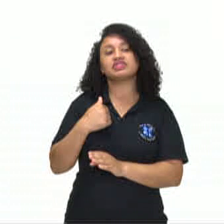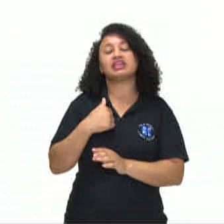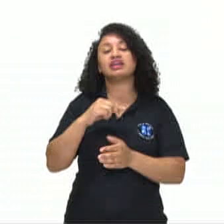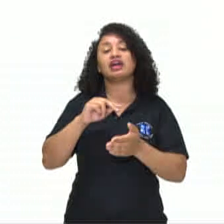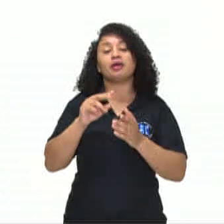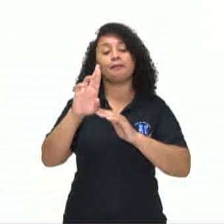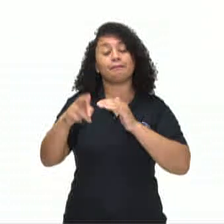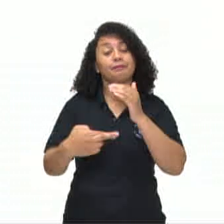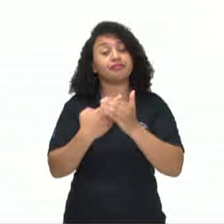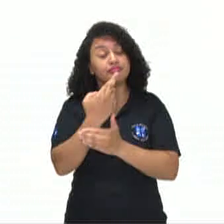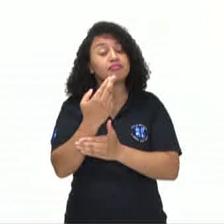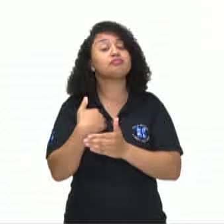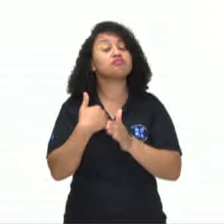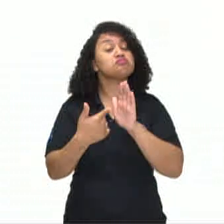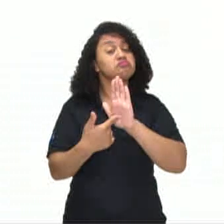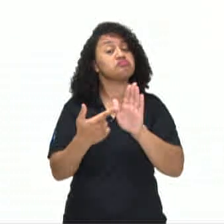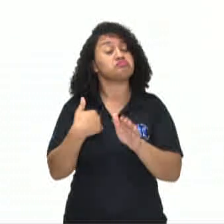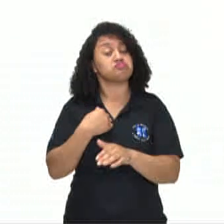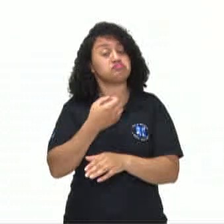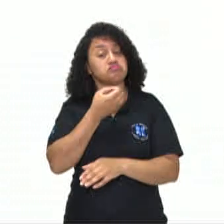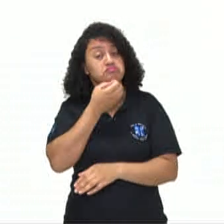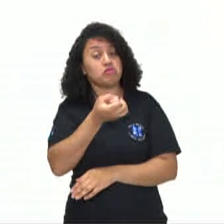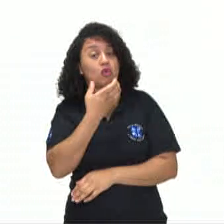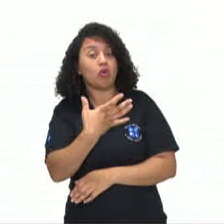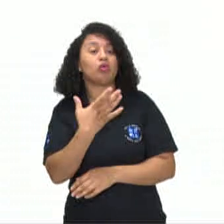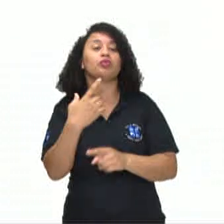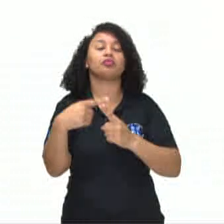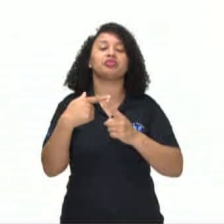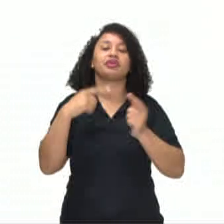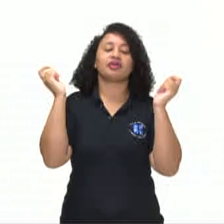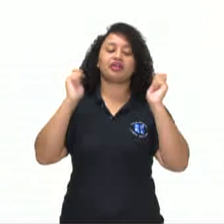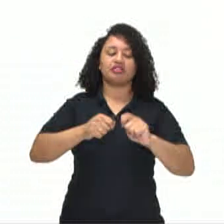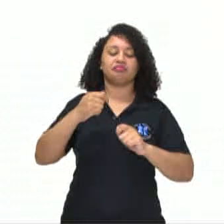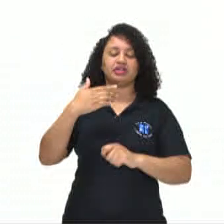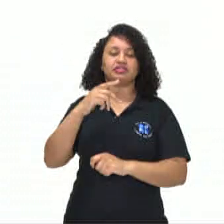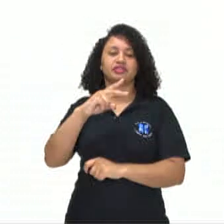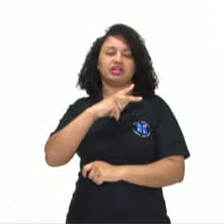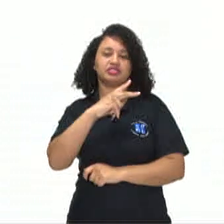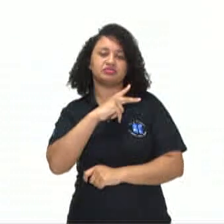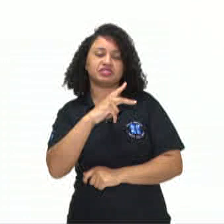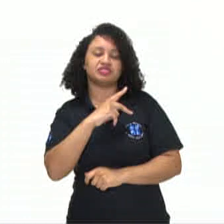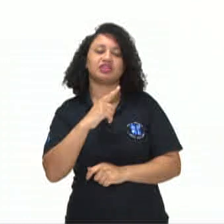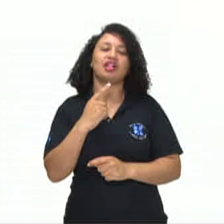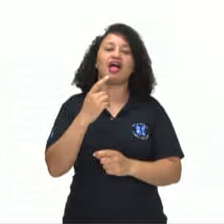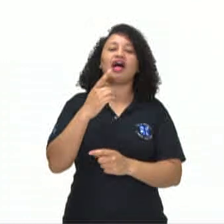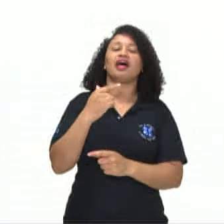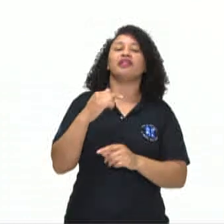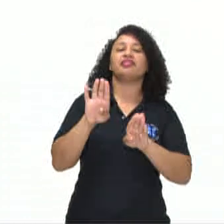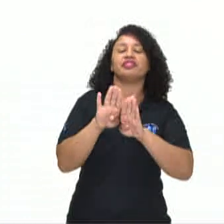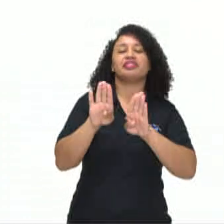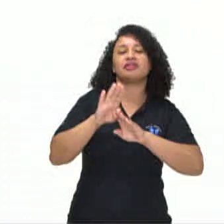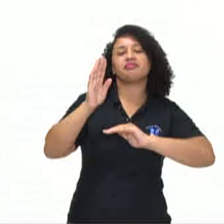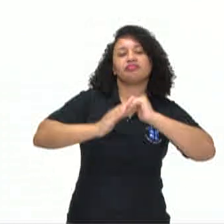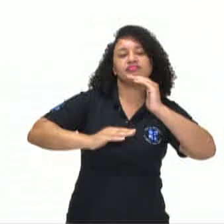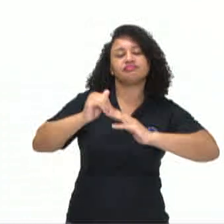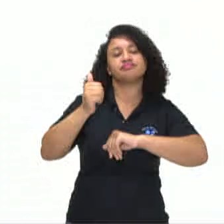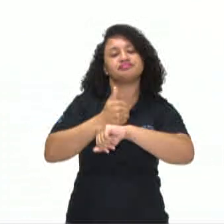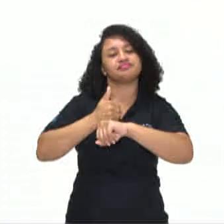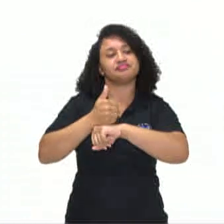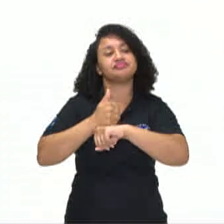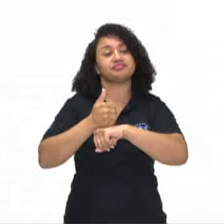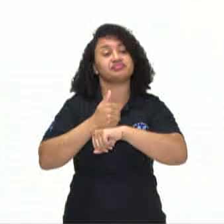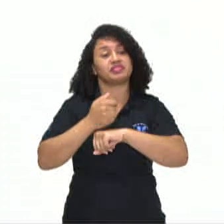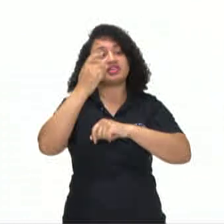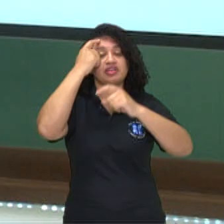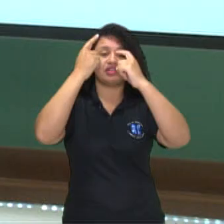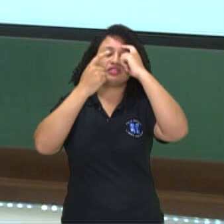sentido positivo, né, de capacidade individual, de talento, de criatividade. Então essa nova